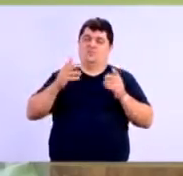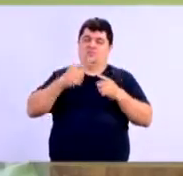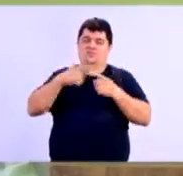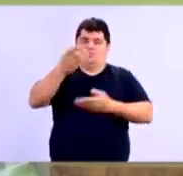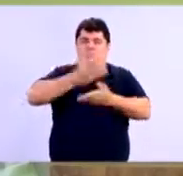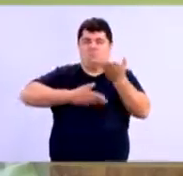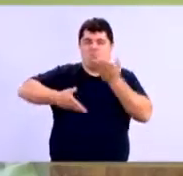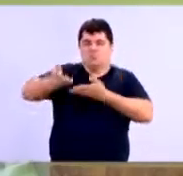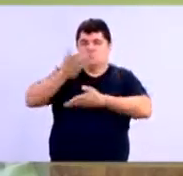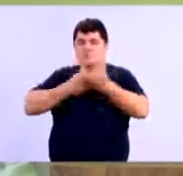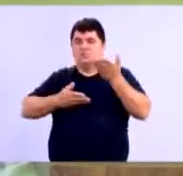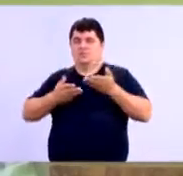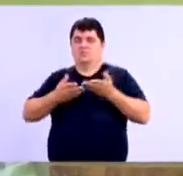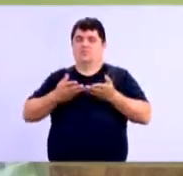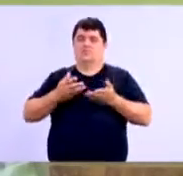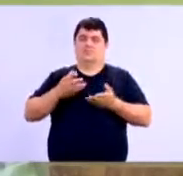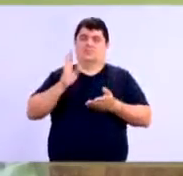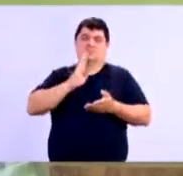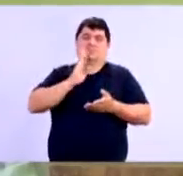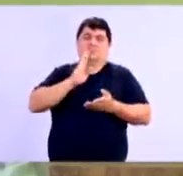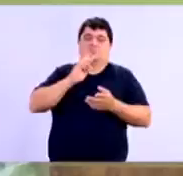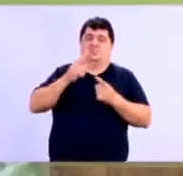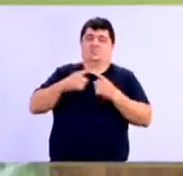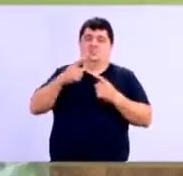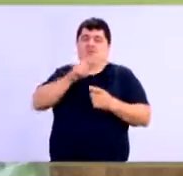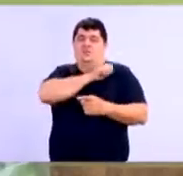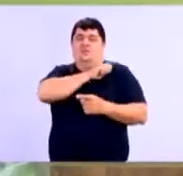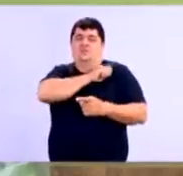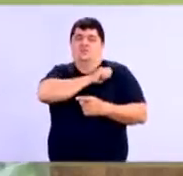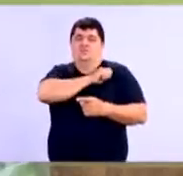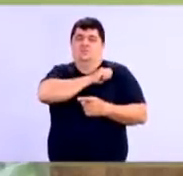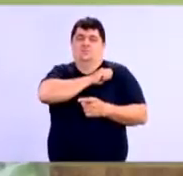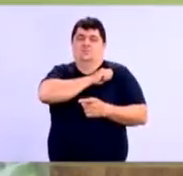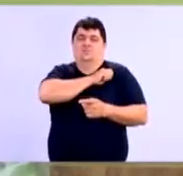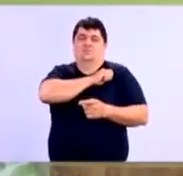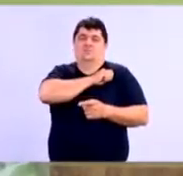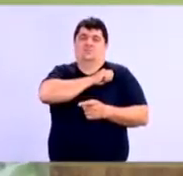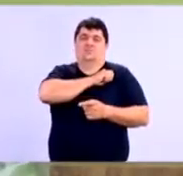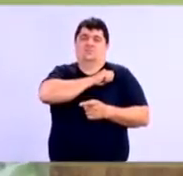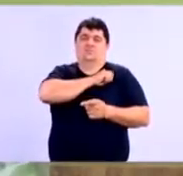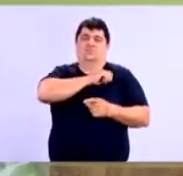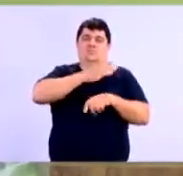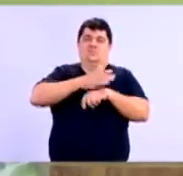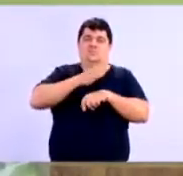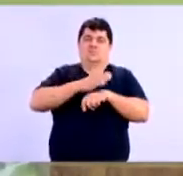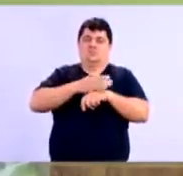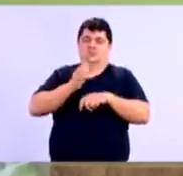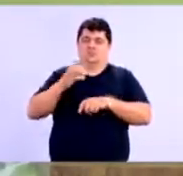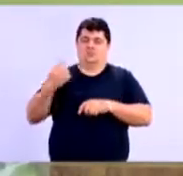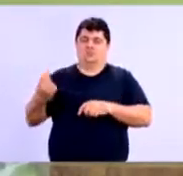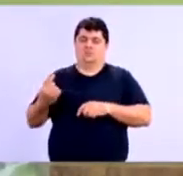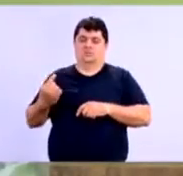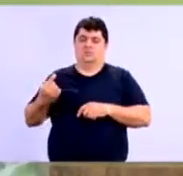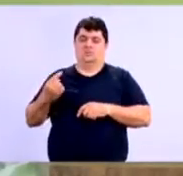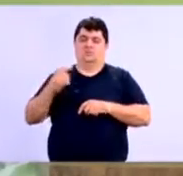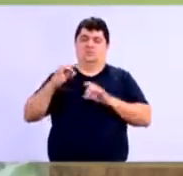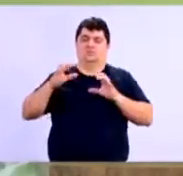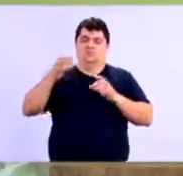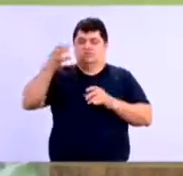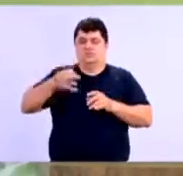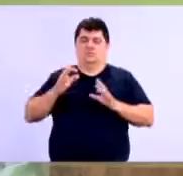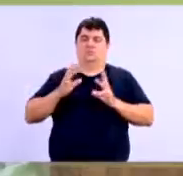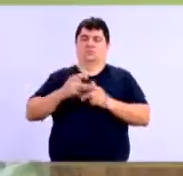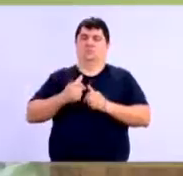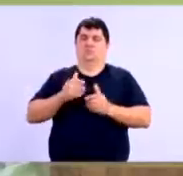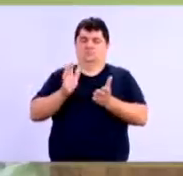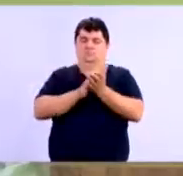de vocês. É interessante frisar também que teve muitos alunos que fizeram o exercício individualmente e acertaram todos os cálculos. Então,